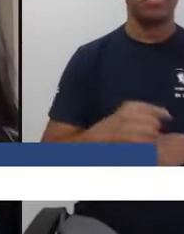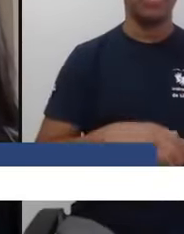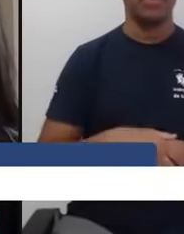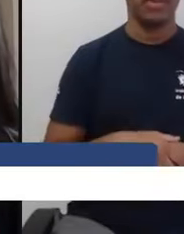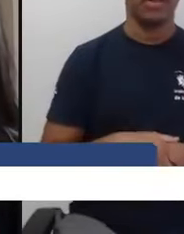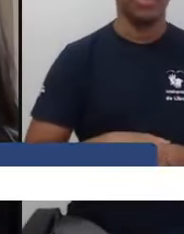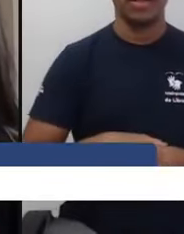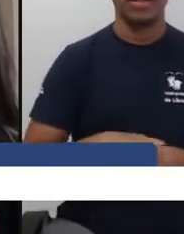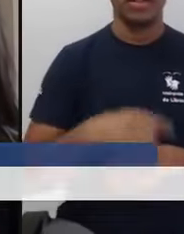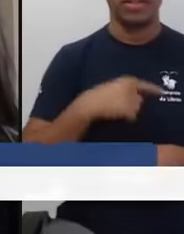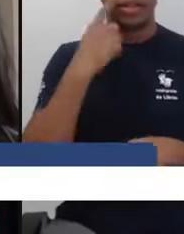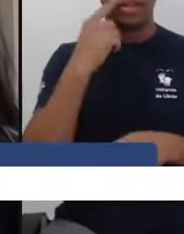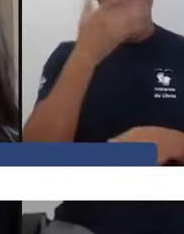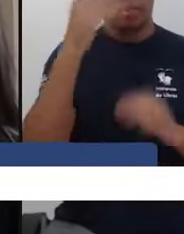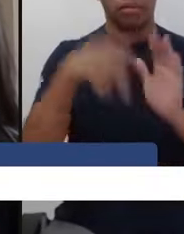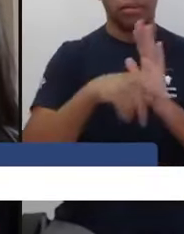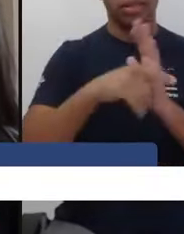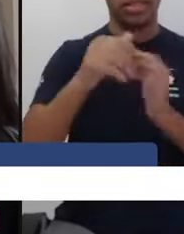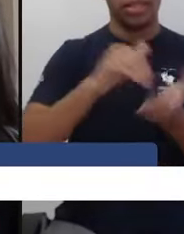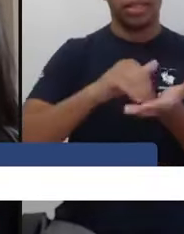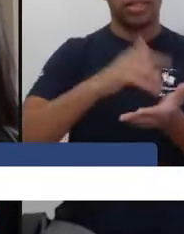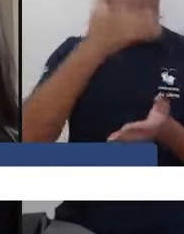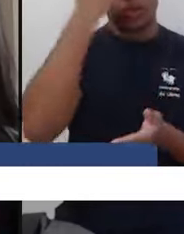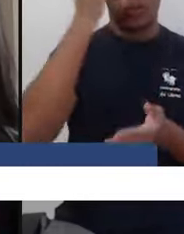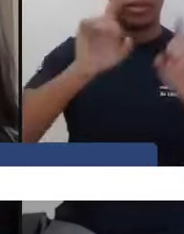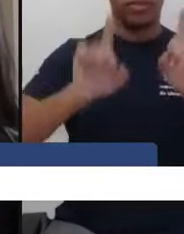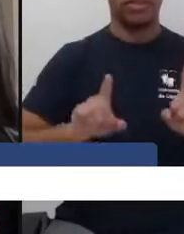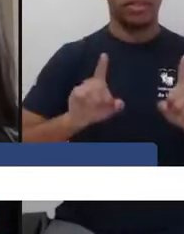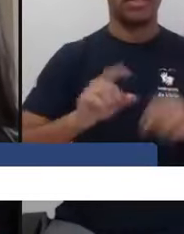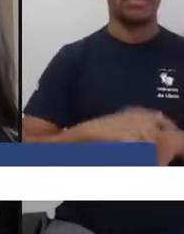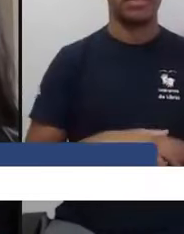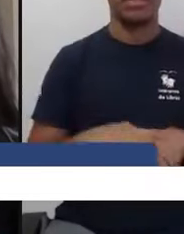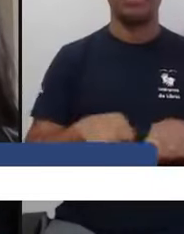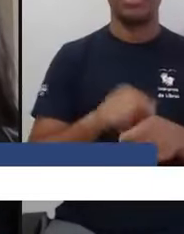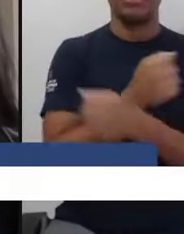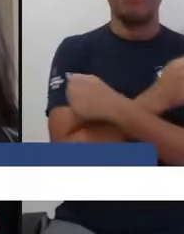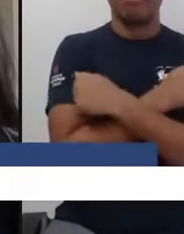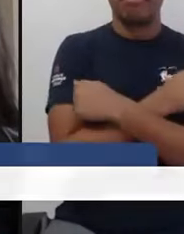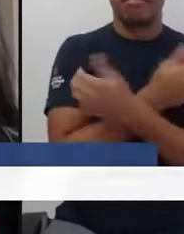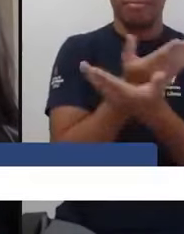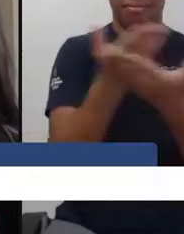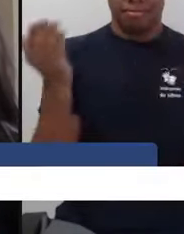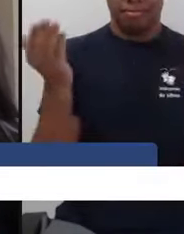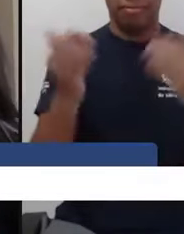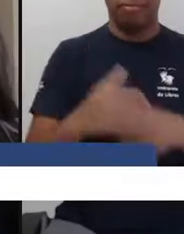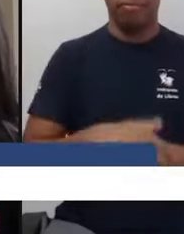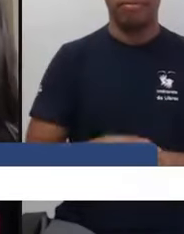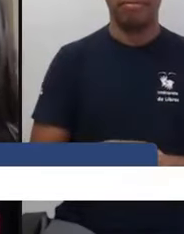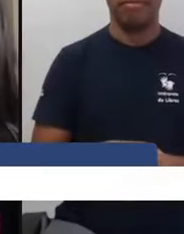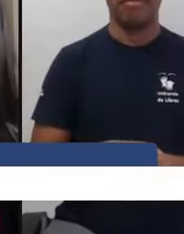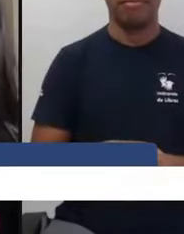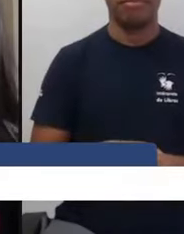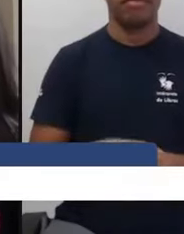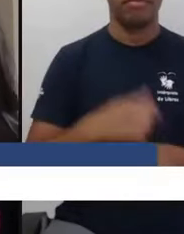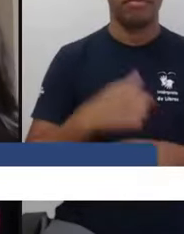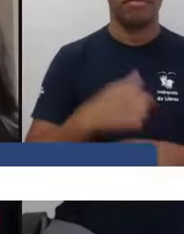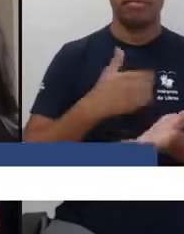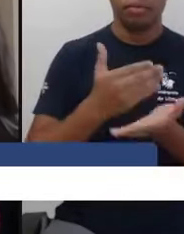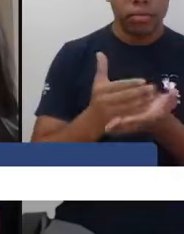o pessoal da Secretaria da Pessoa com Deficiência, está mandando um abraço para vocês. Eu começo